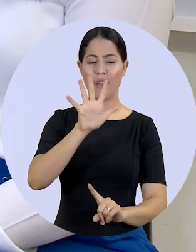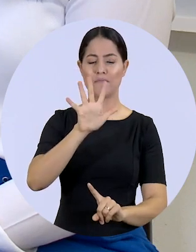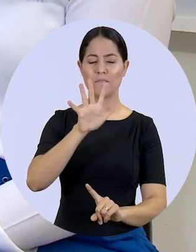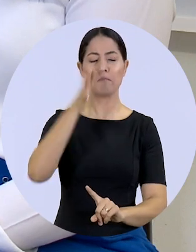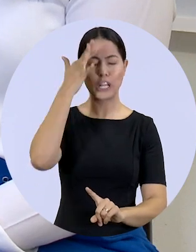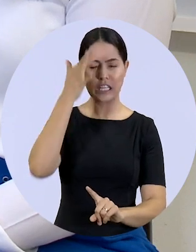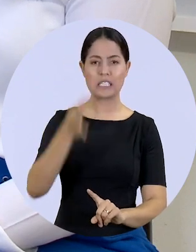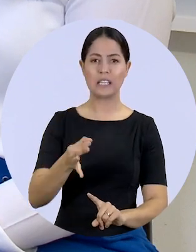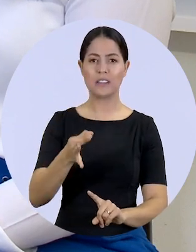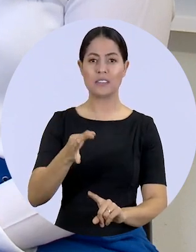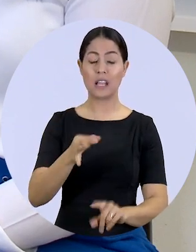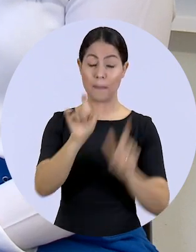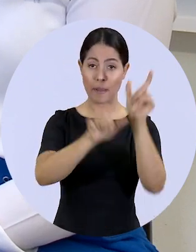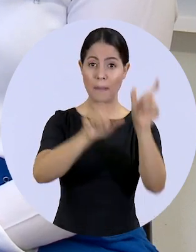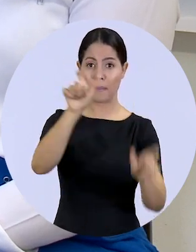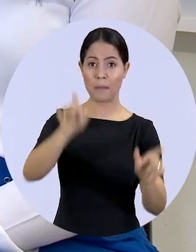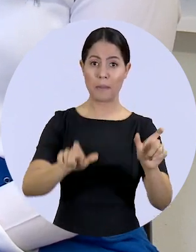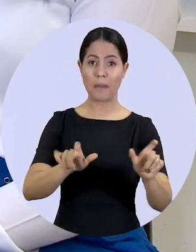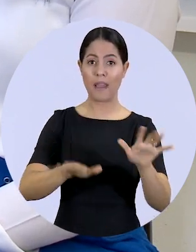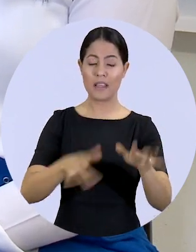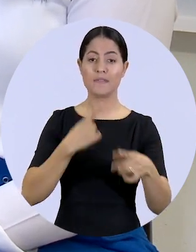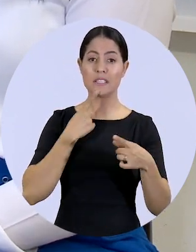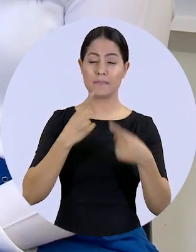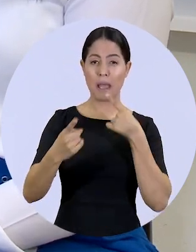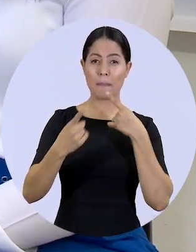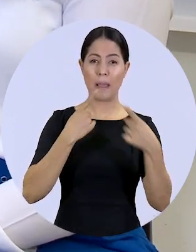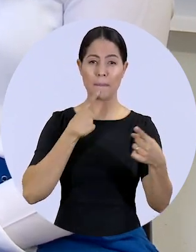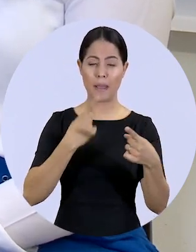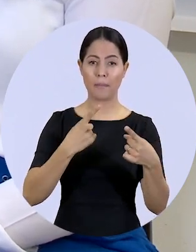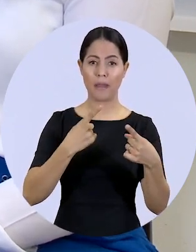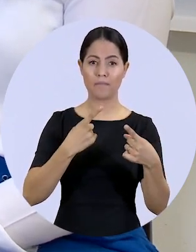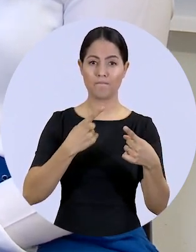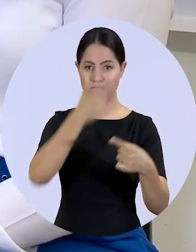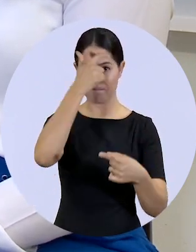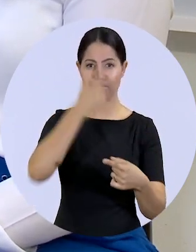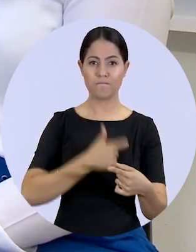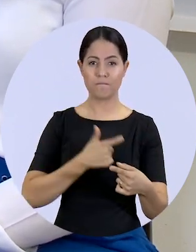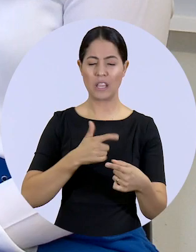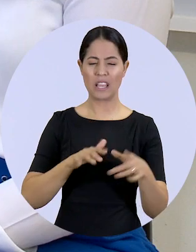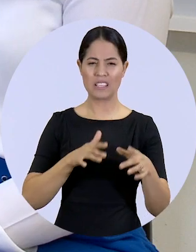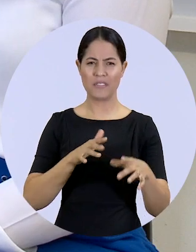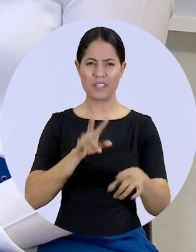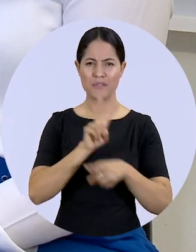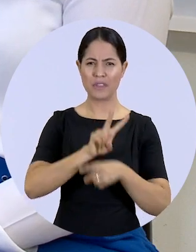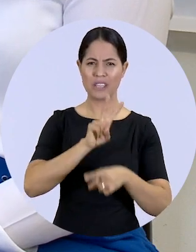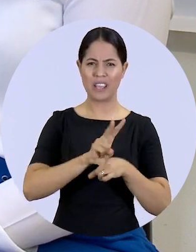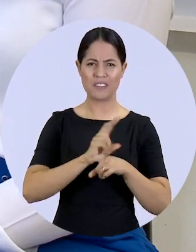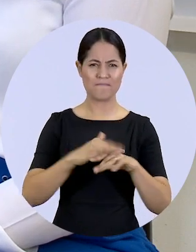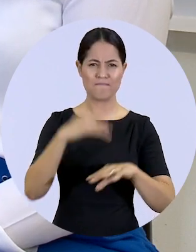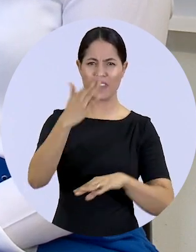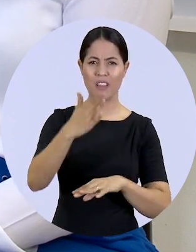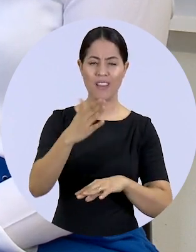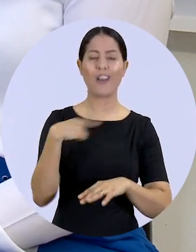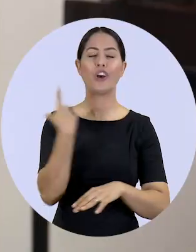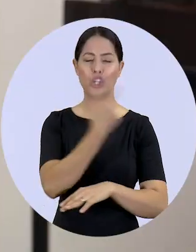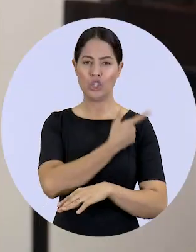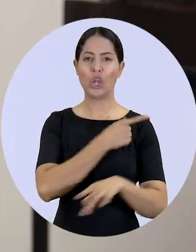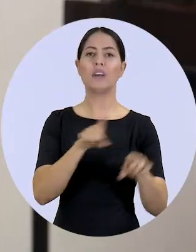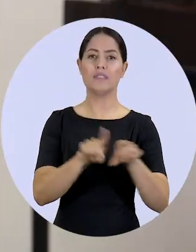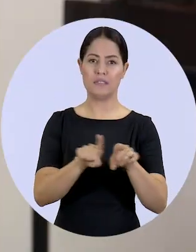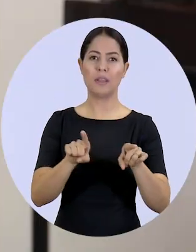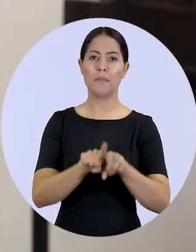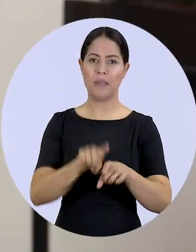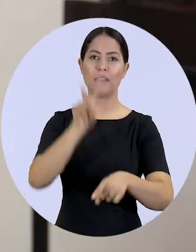pode ter certeza aqueles que nos criticam, muitas vezes como se nós estivéssemos defendendo os excessos. Vocês podem ter certeza que